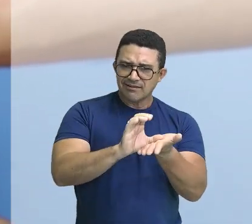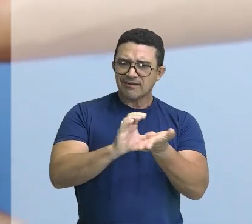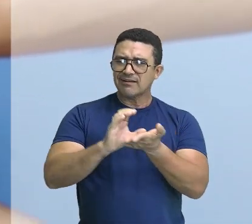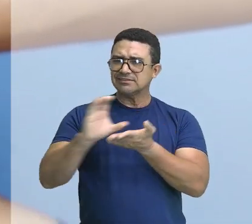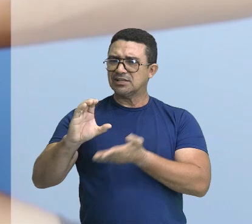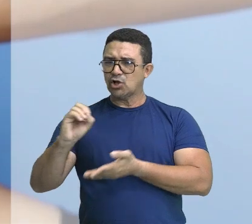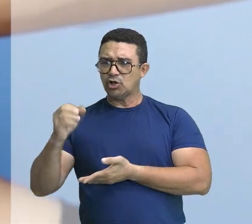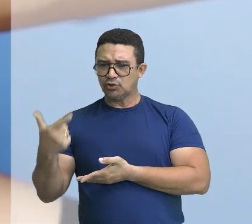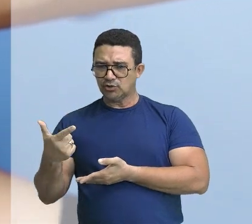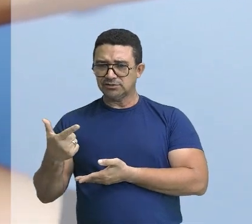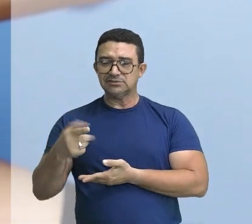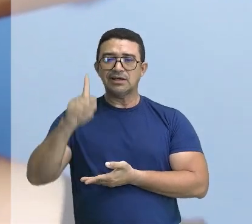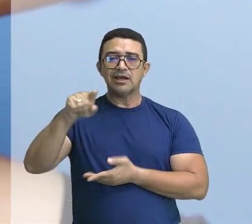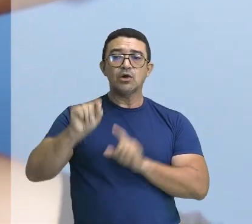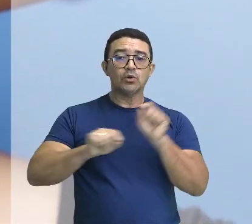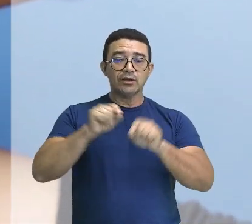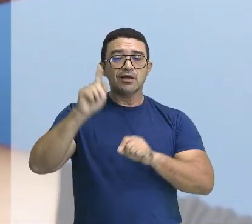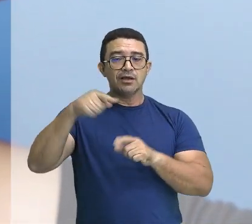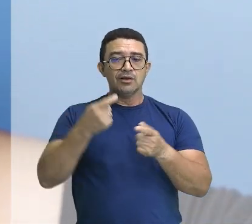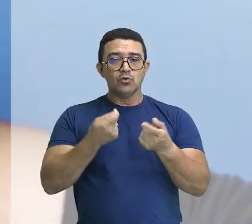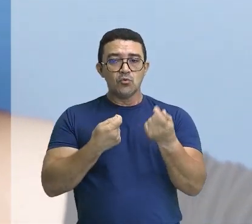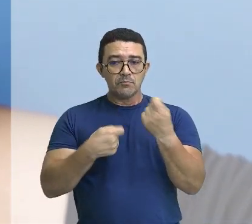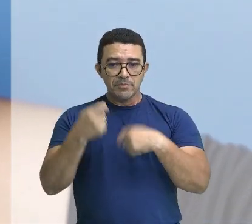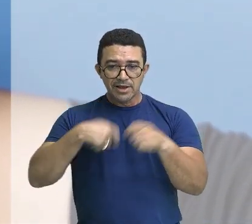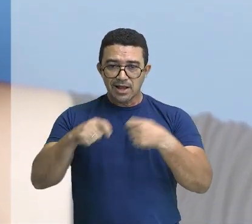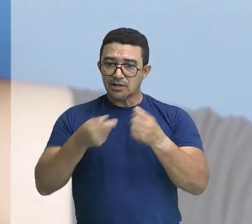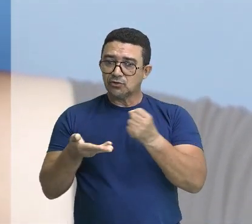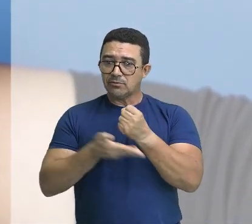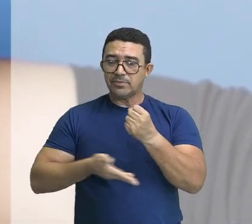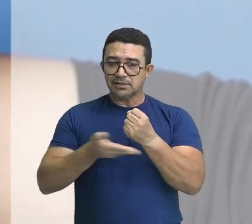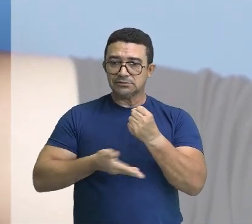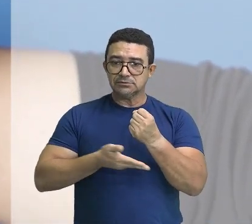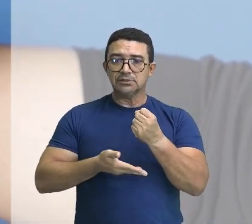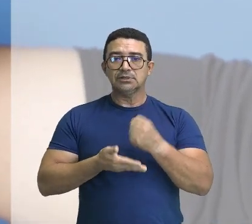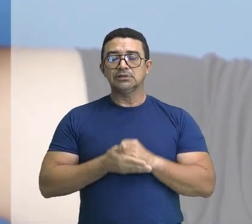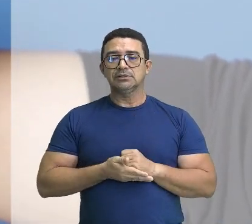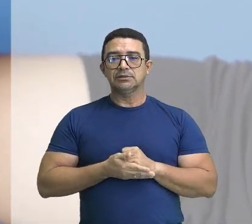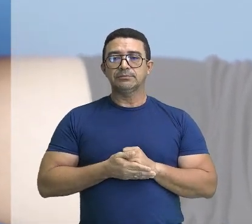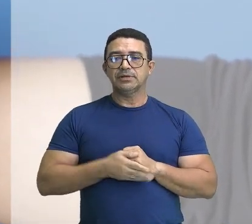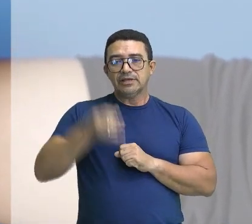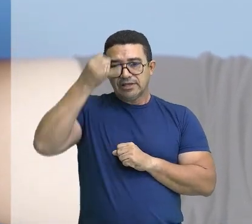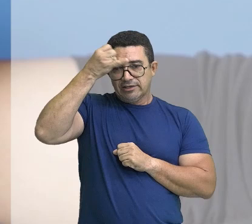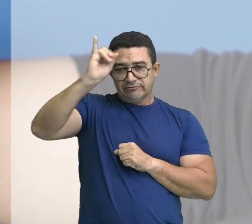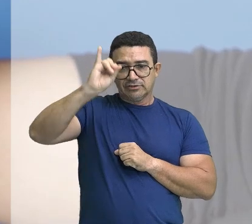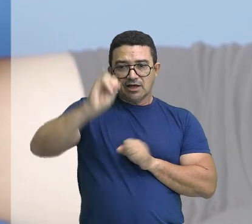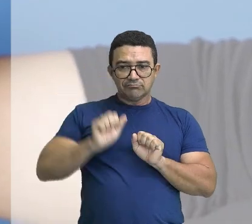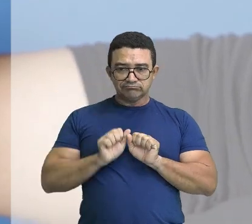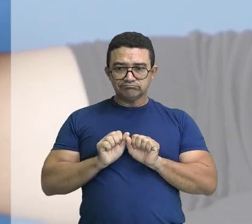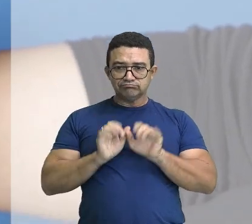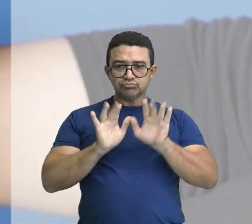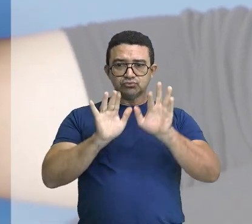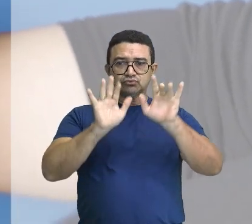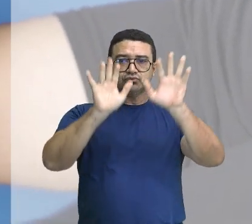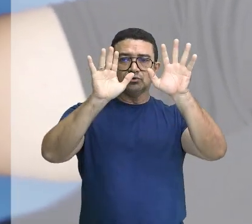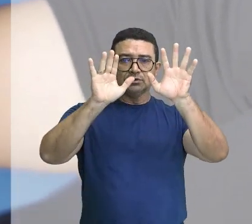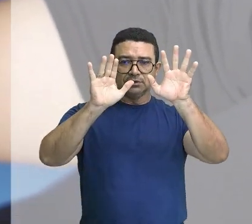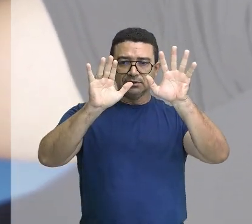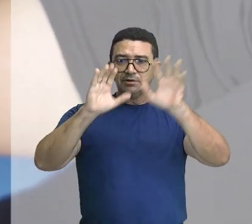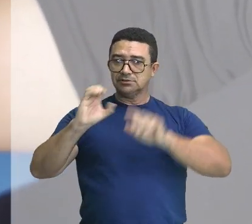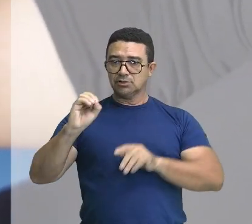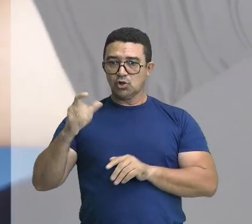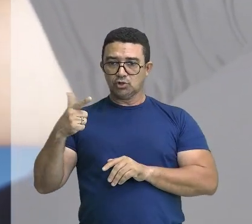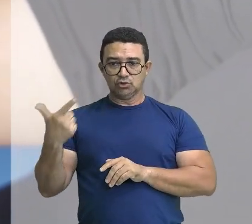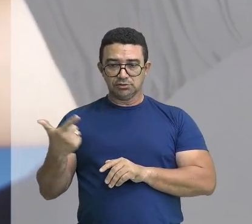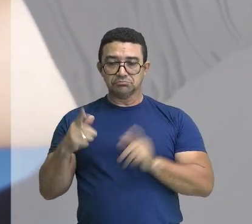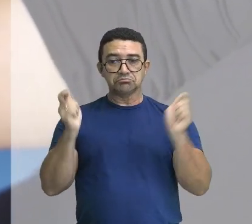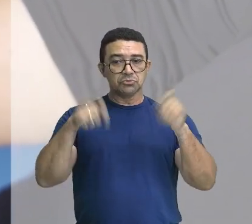carbono representam um mercado baseado na não emissão dos gases poluentes do efeito estufa e que